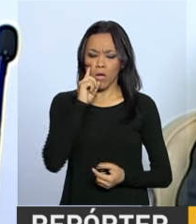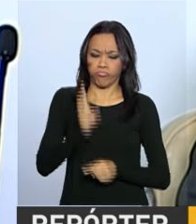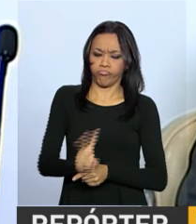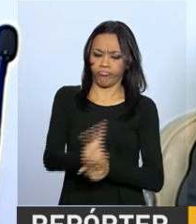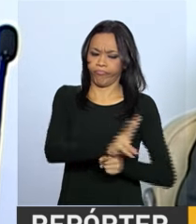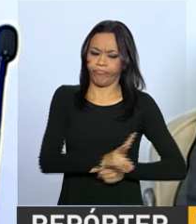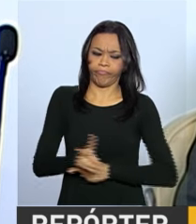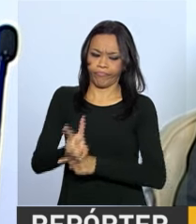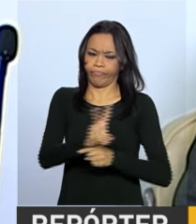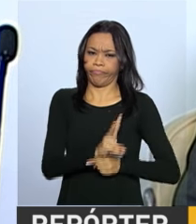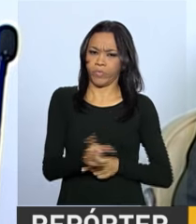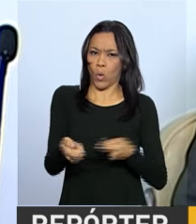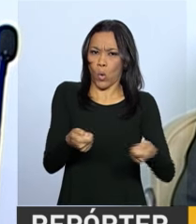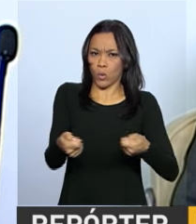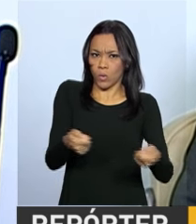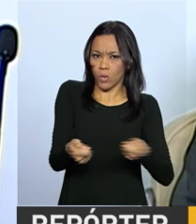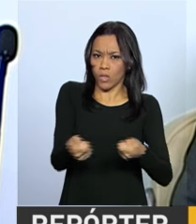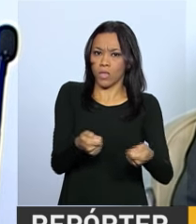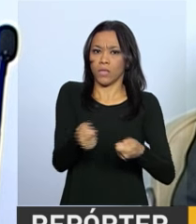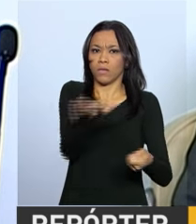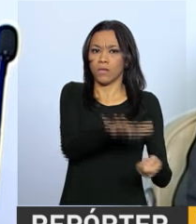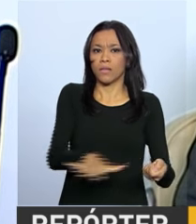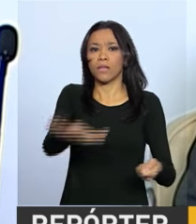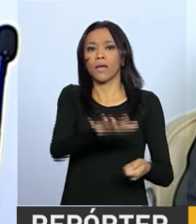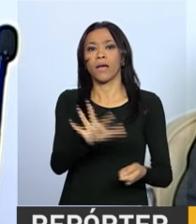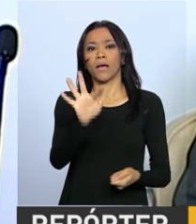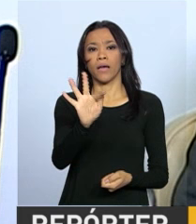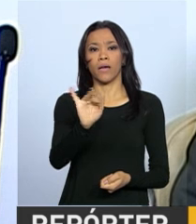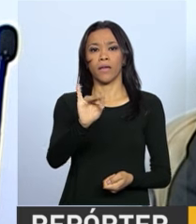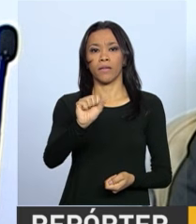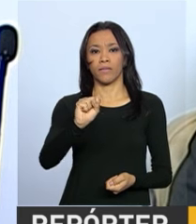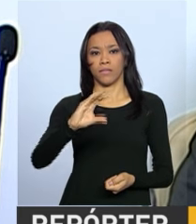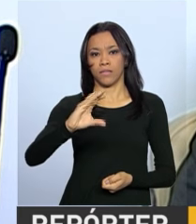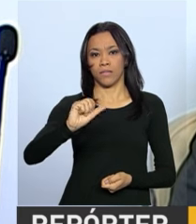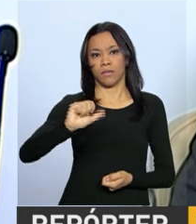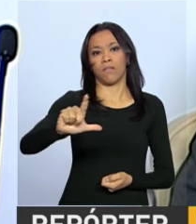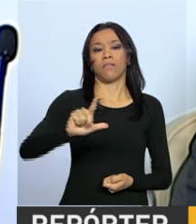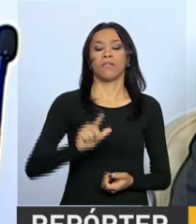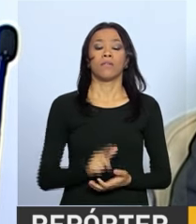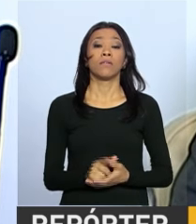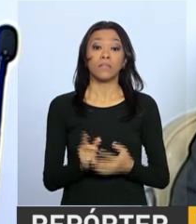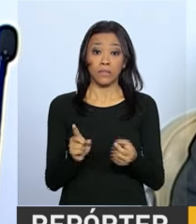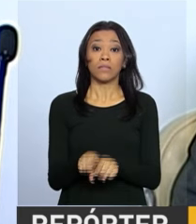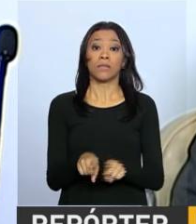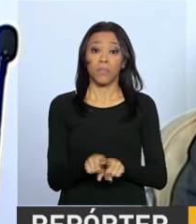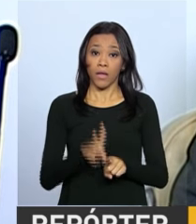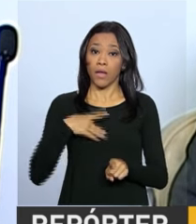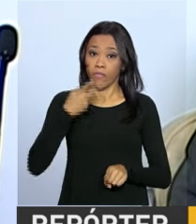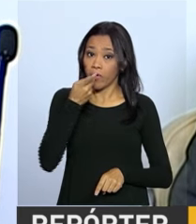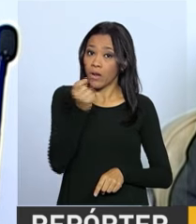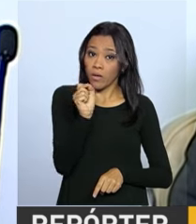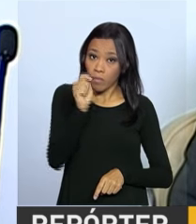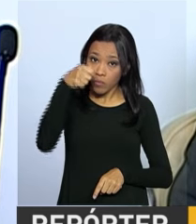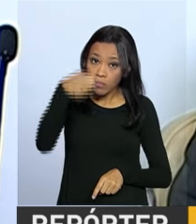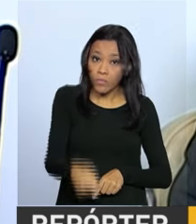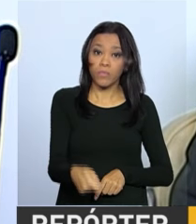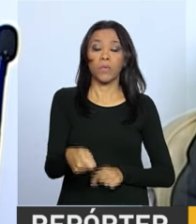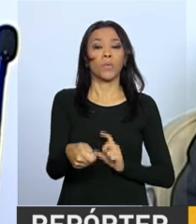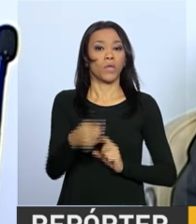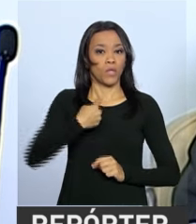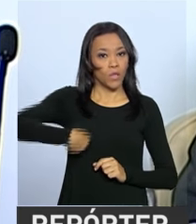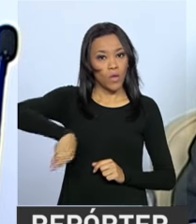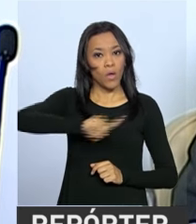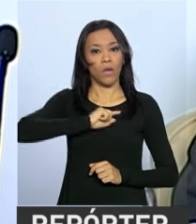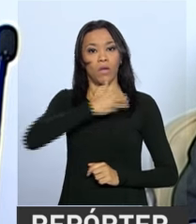bastante comedida e eh também eh mais uma vez reafirmar que nós estamos